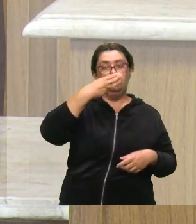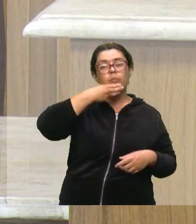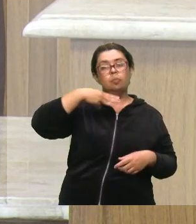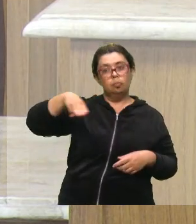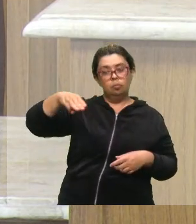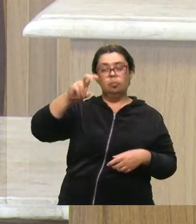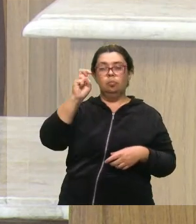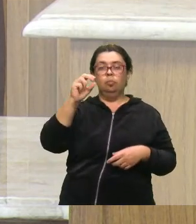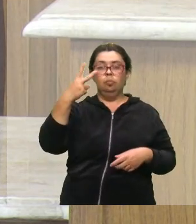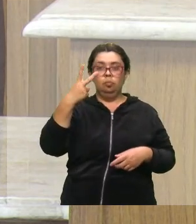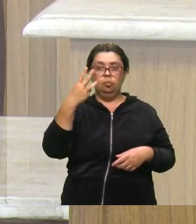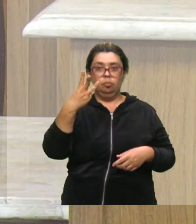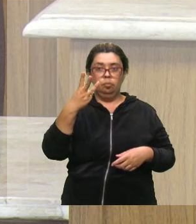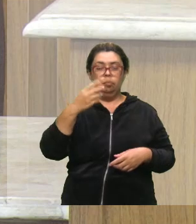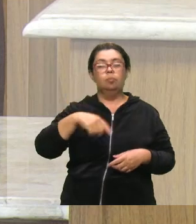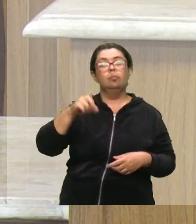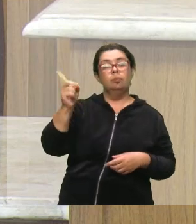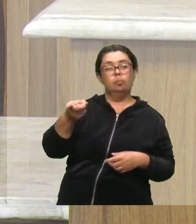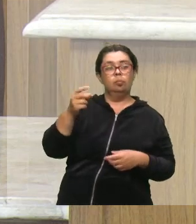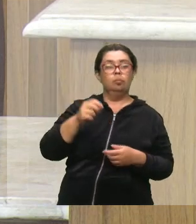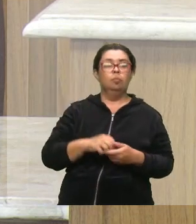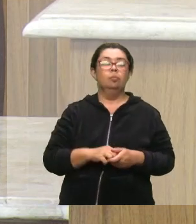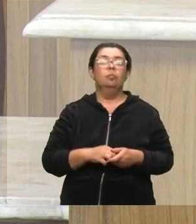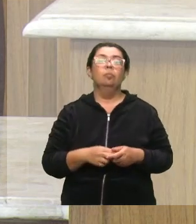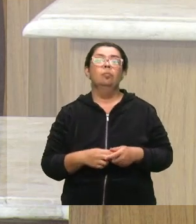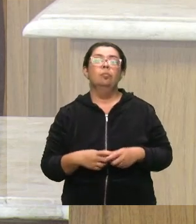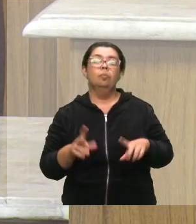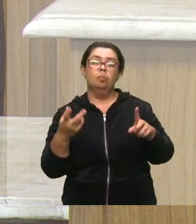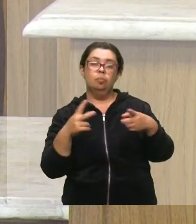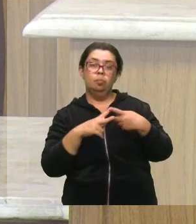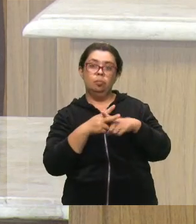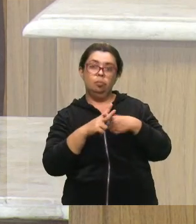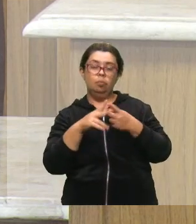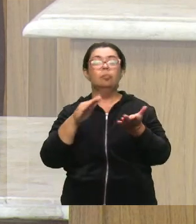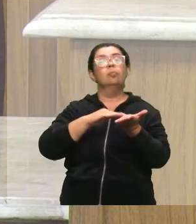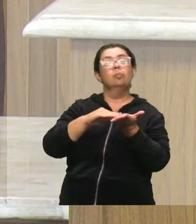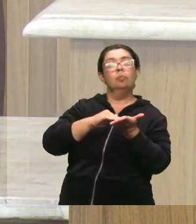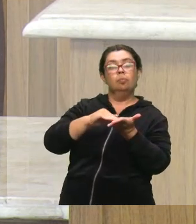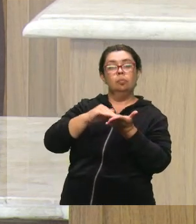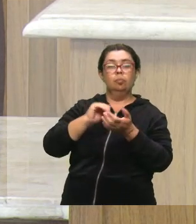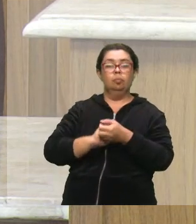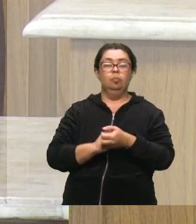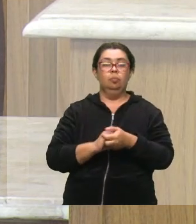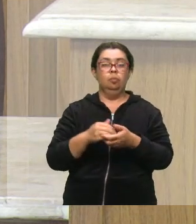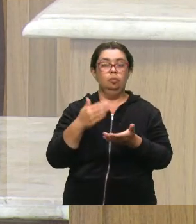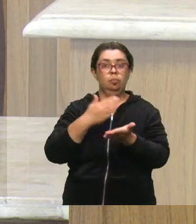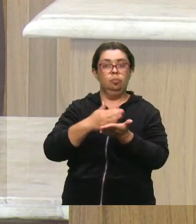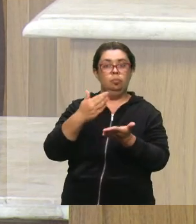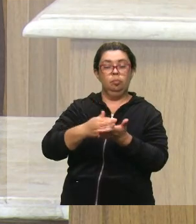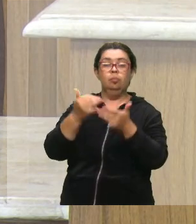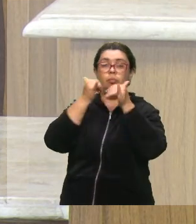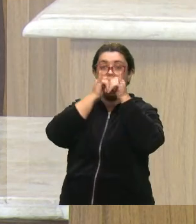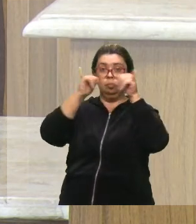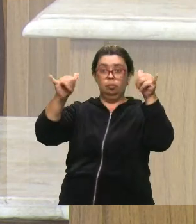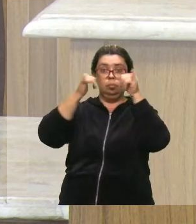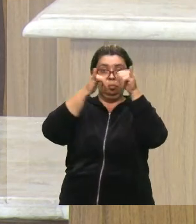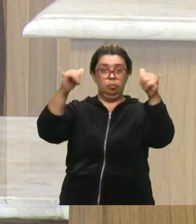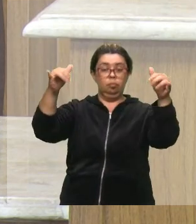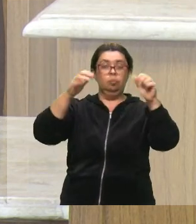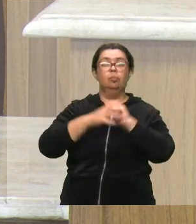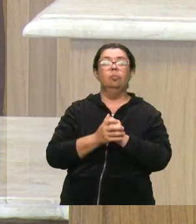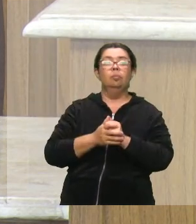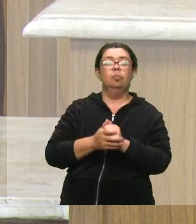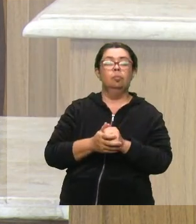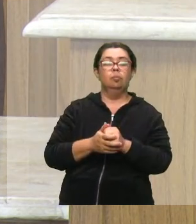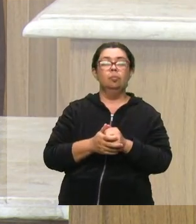R$ 8.522.300, engloba as despesas com manutenção do gabinete do secretário, divisão de imprensa e divulgação, divisão de